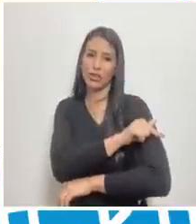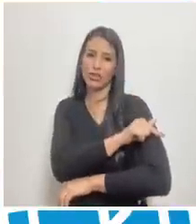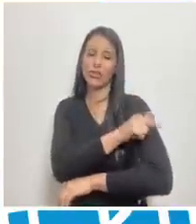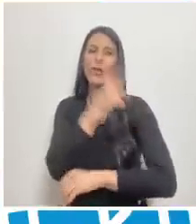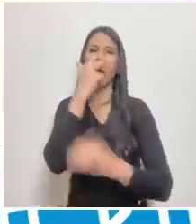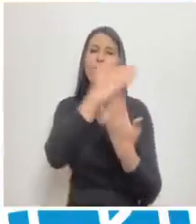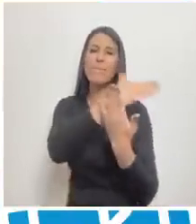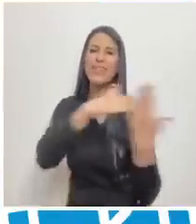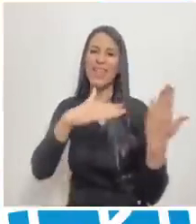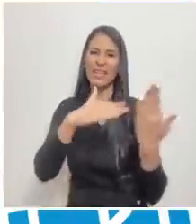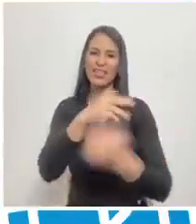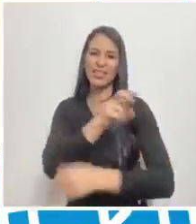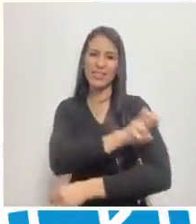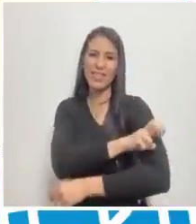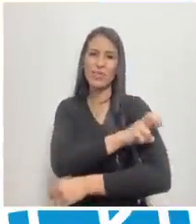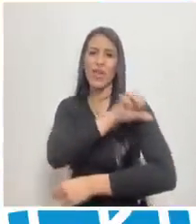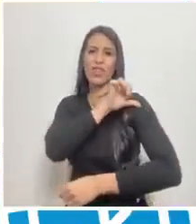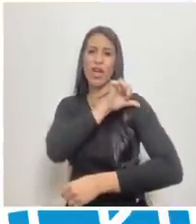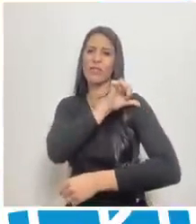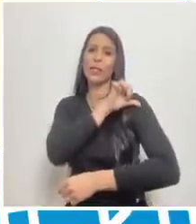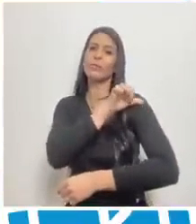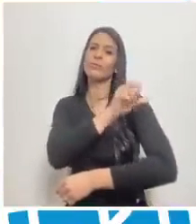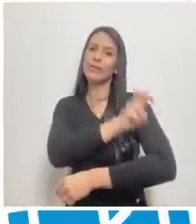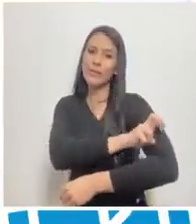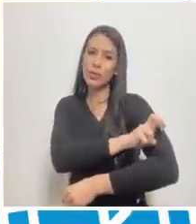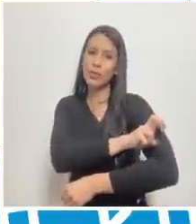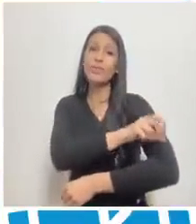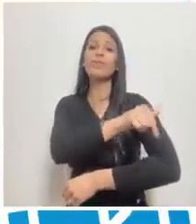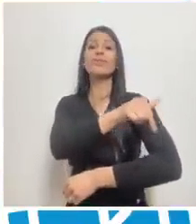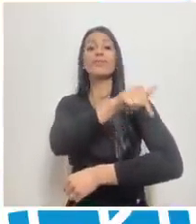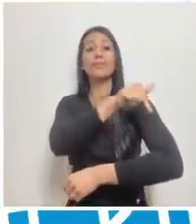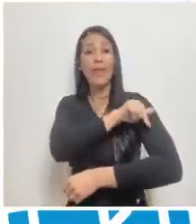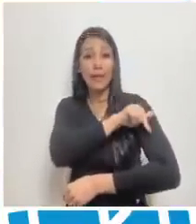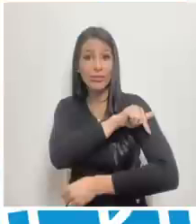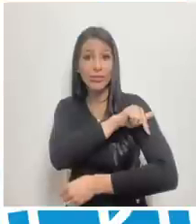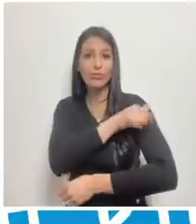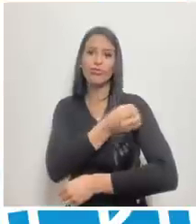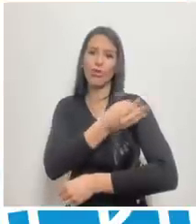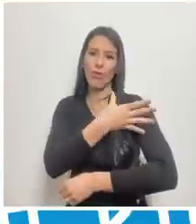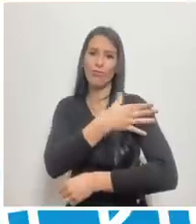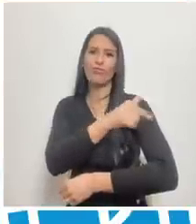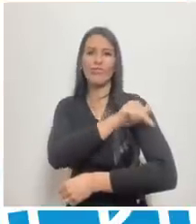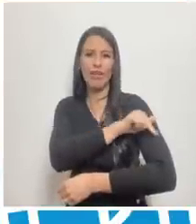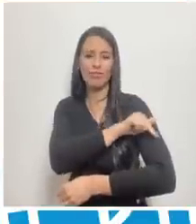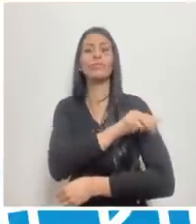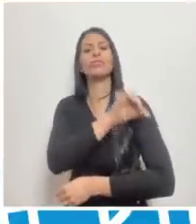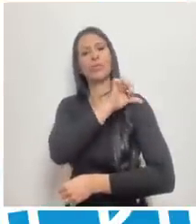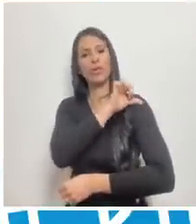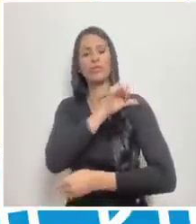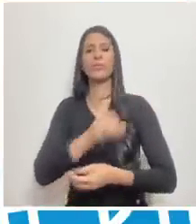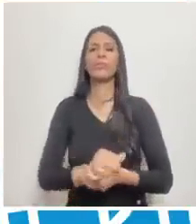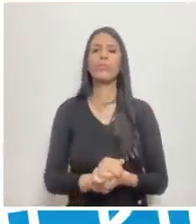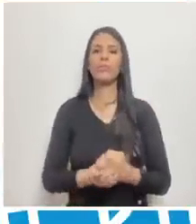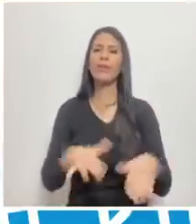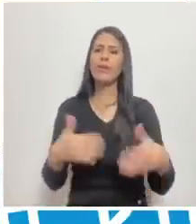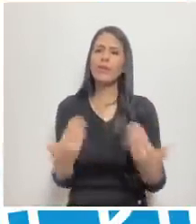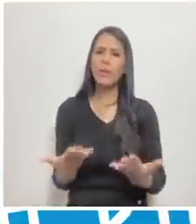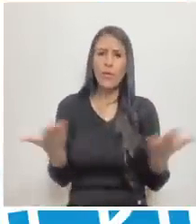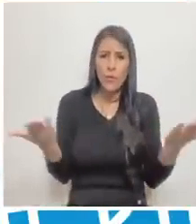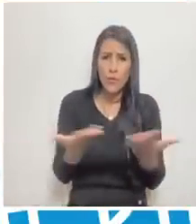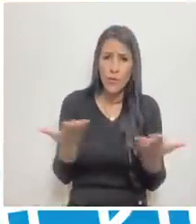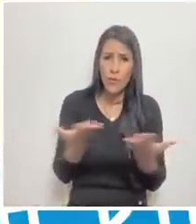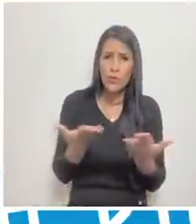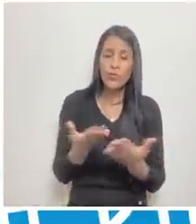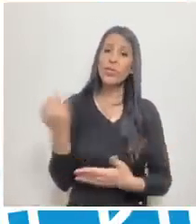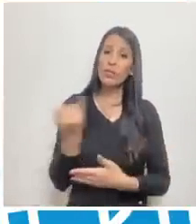ao 9º. Então, urge, é importante que a gente introduza 2 outras